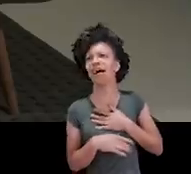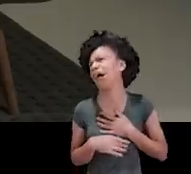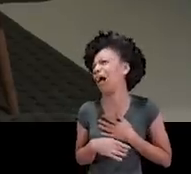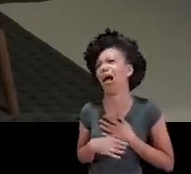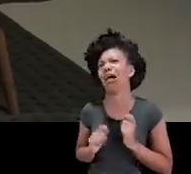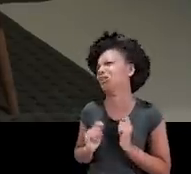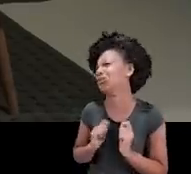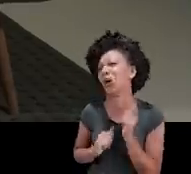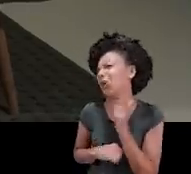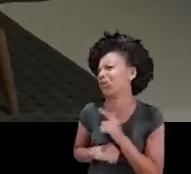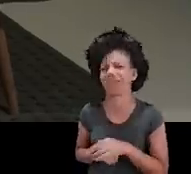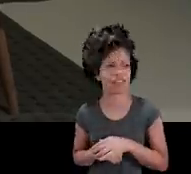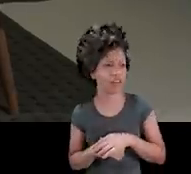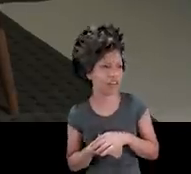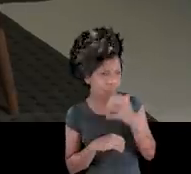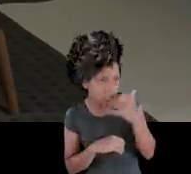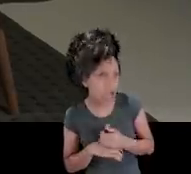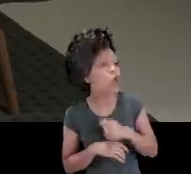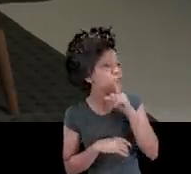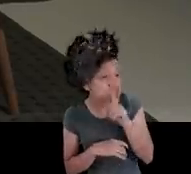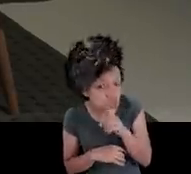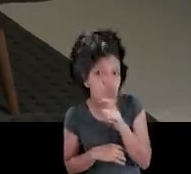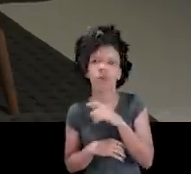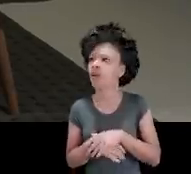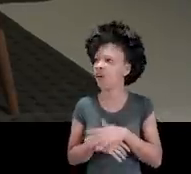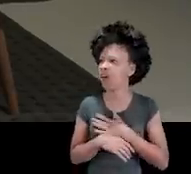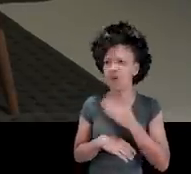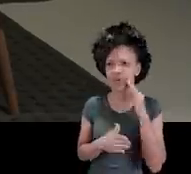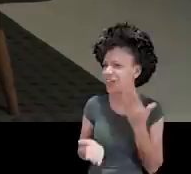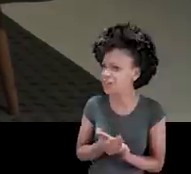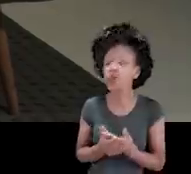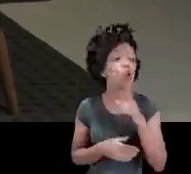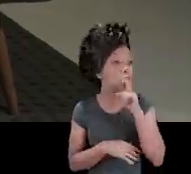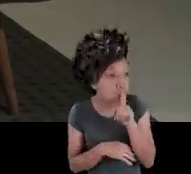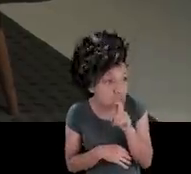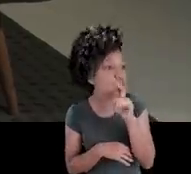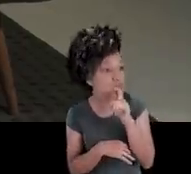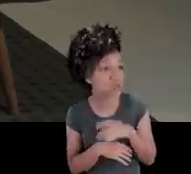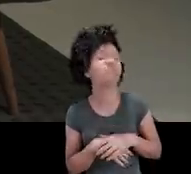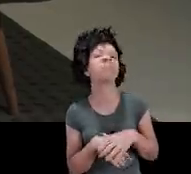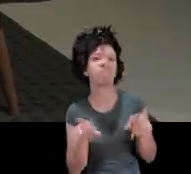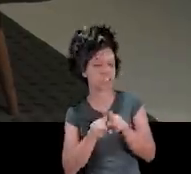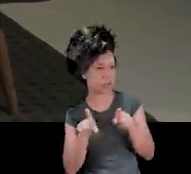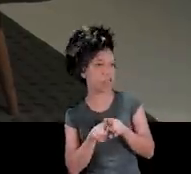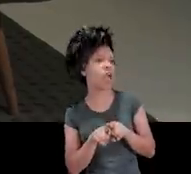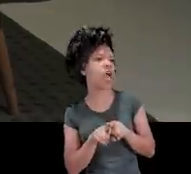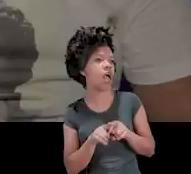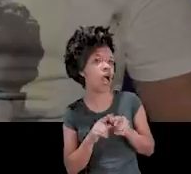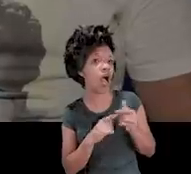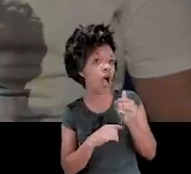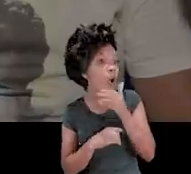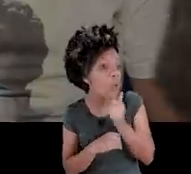resistir. Sério, velho? Juro por Deus, cara. Não acredito, nunca juro, passei. Não acredito. Juro por acredite, Deus, cara. Comigo aconteceu do cara vir me beijar